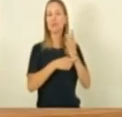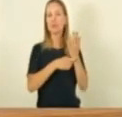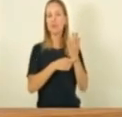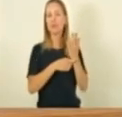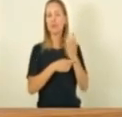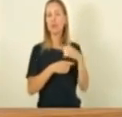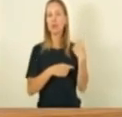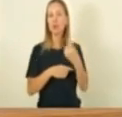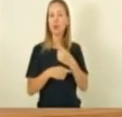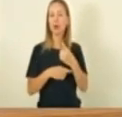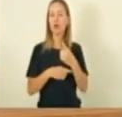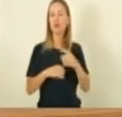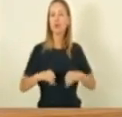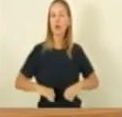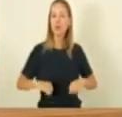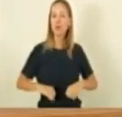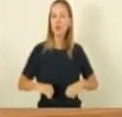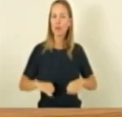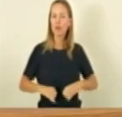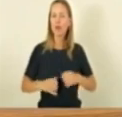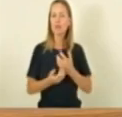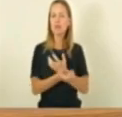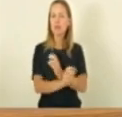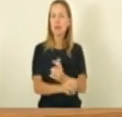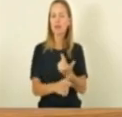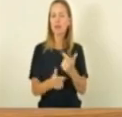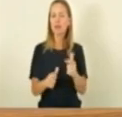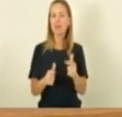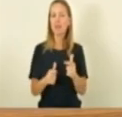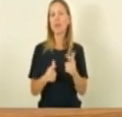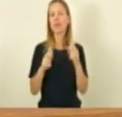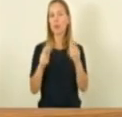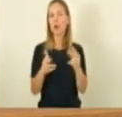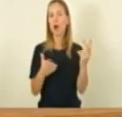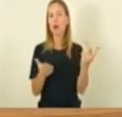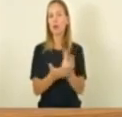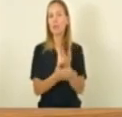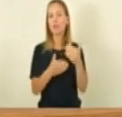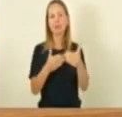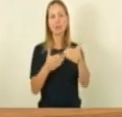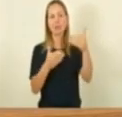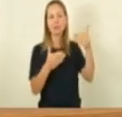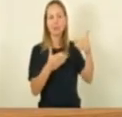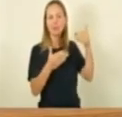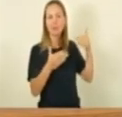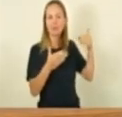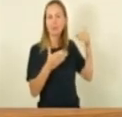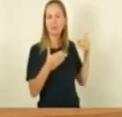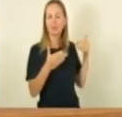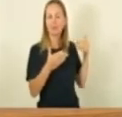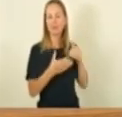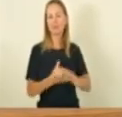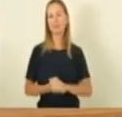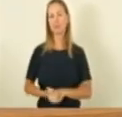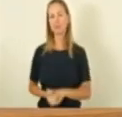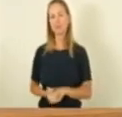gente não passar as dificuldades que nós passamos nos últimos dias e meses